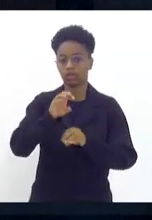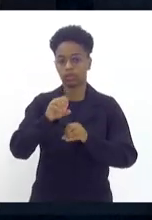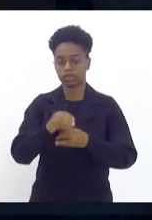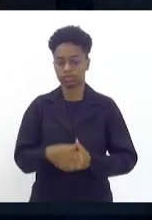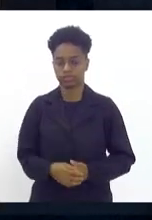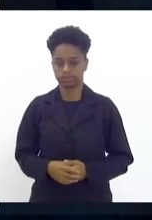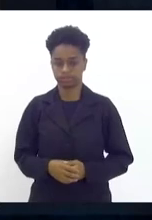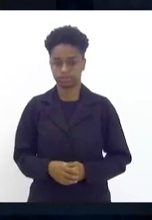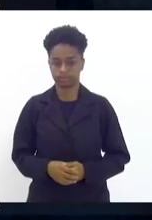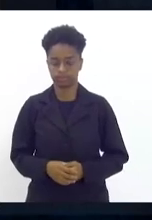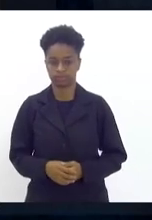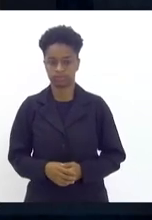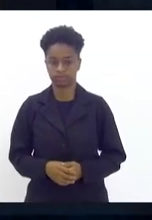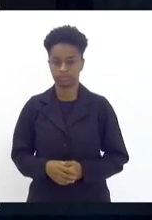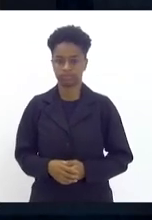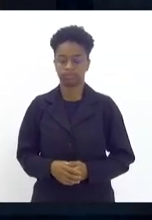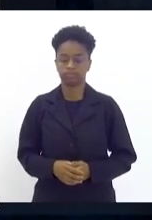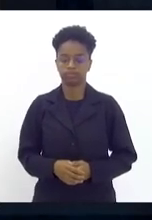Próximo, por favor.